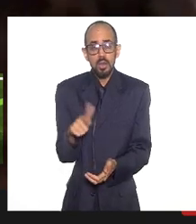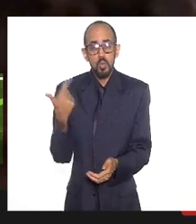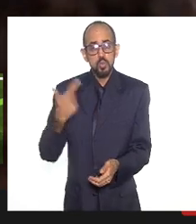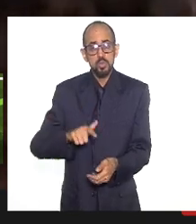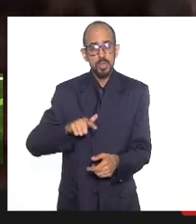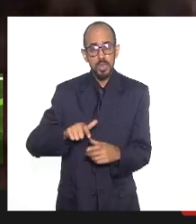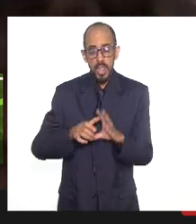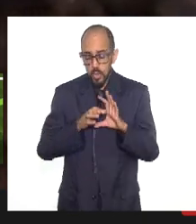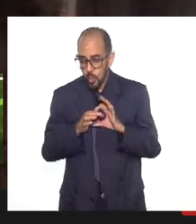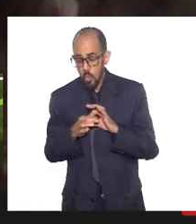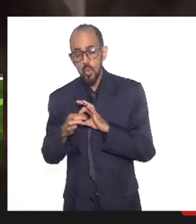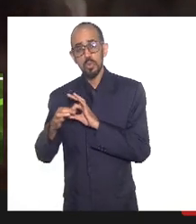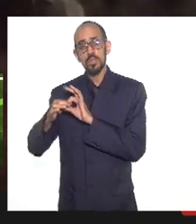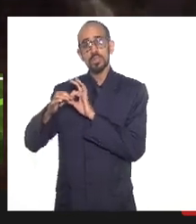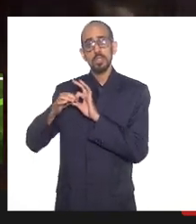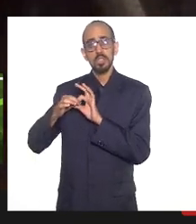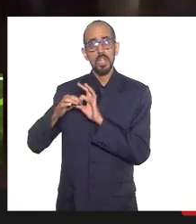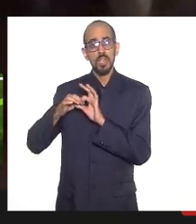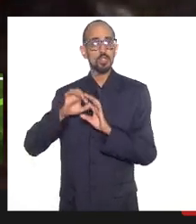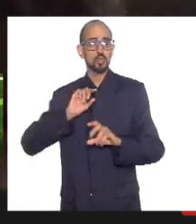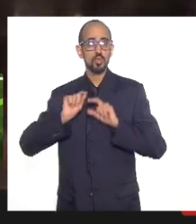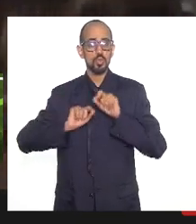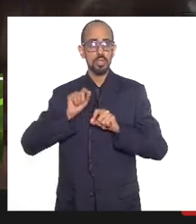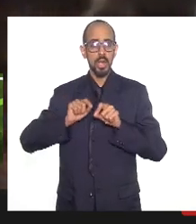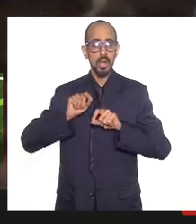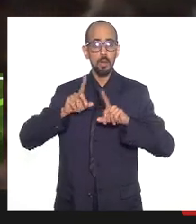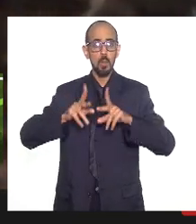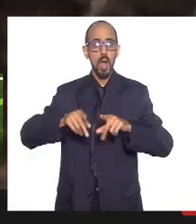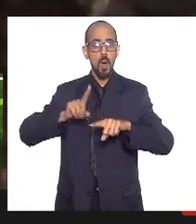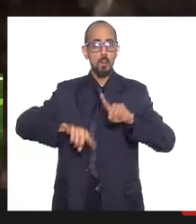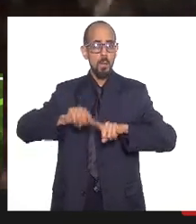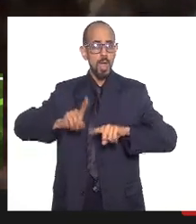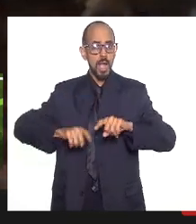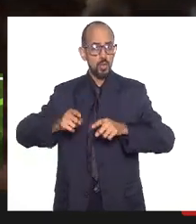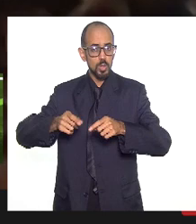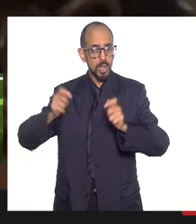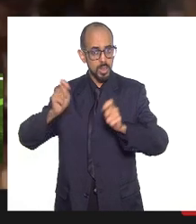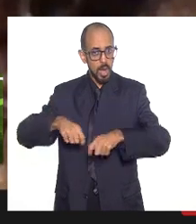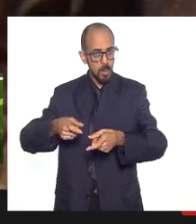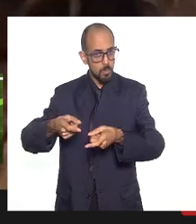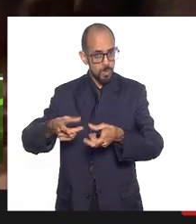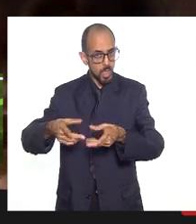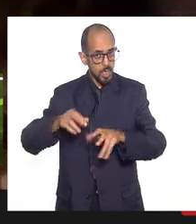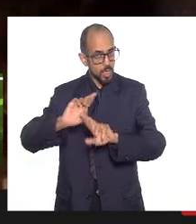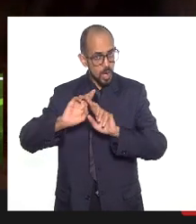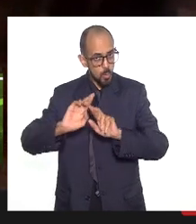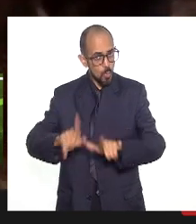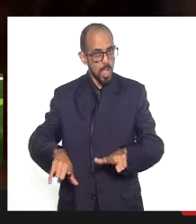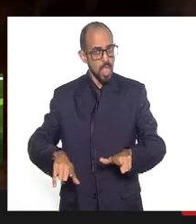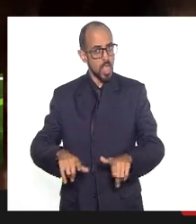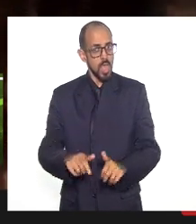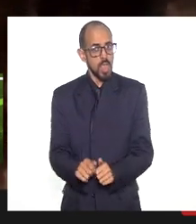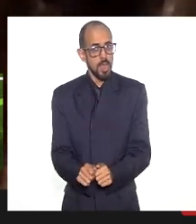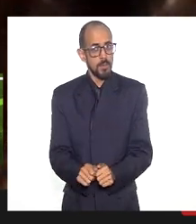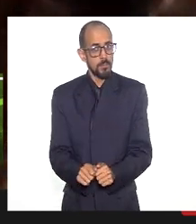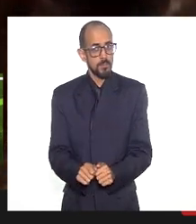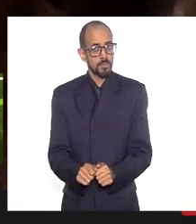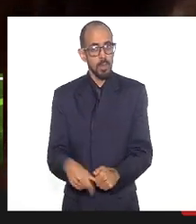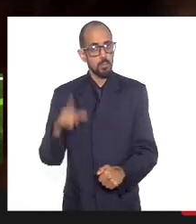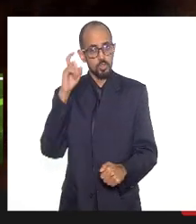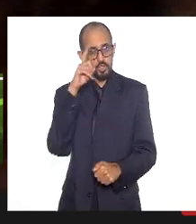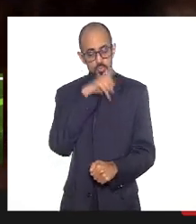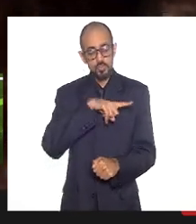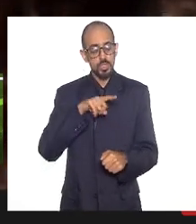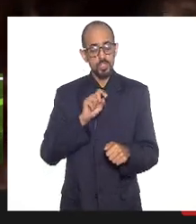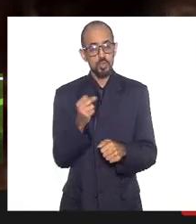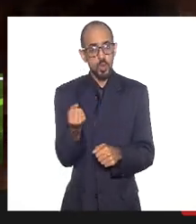uma dimensão, ela não é mercadoria. Né? Então, é muito difícil, até quando a